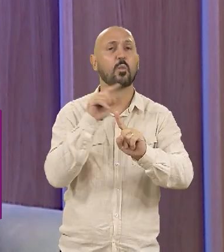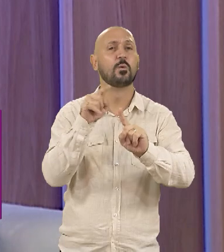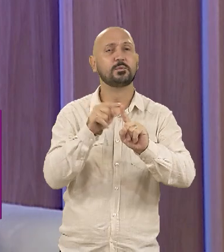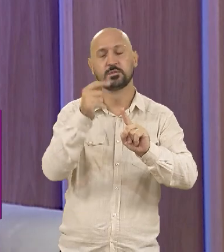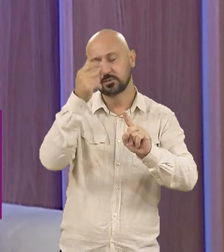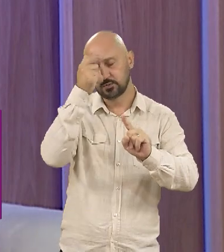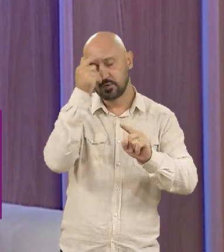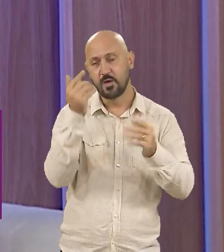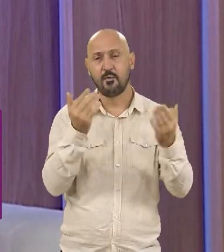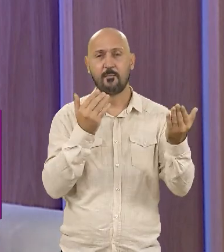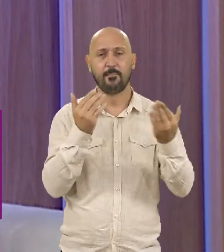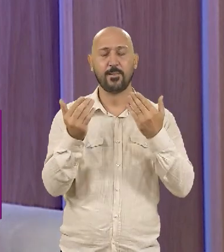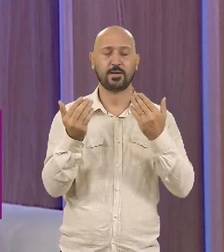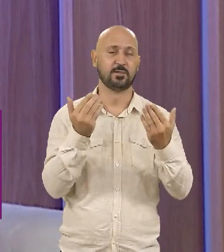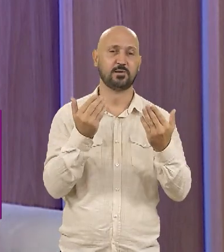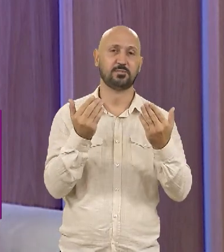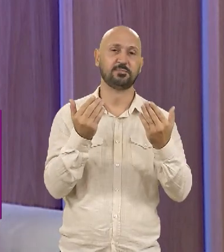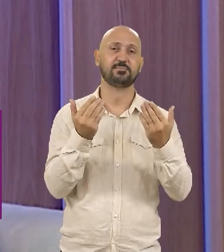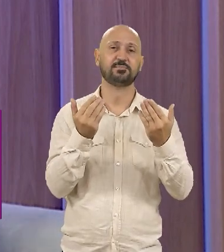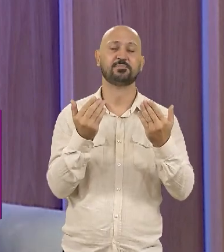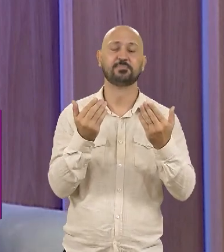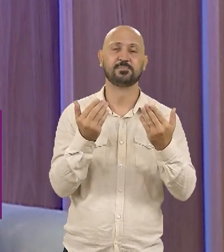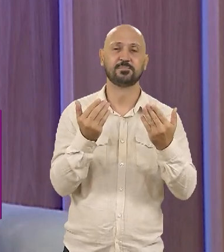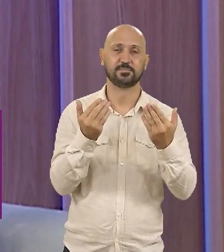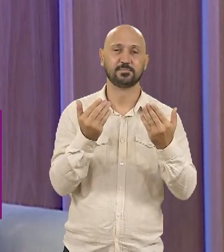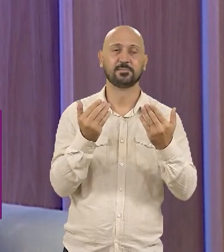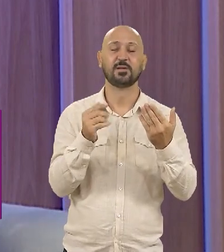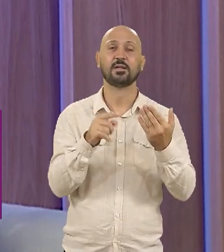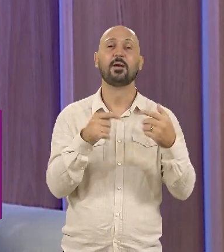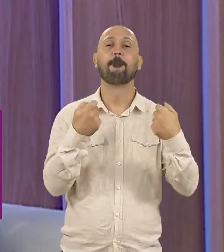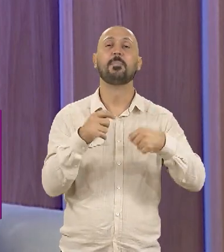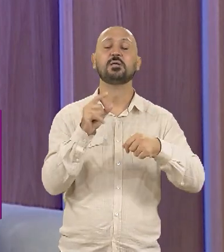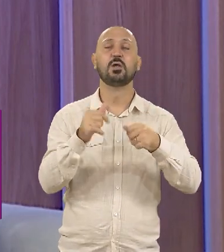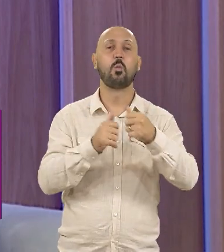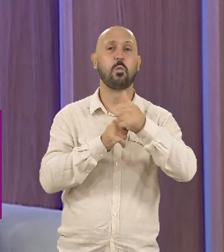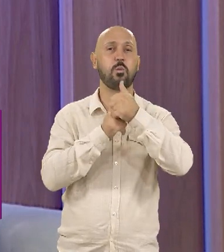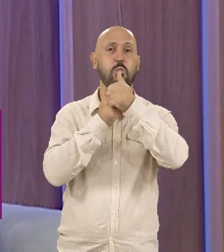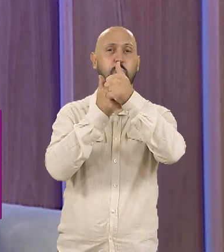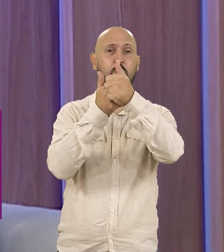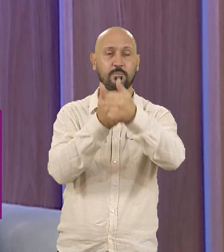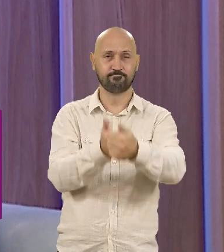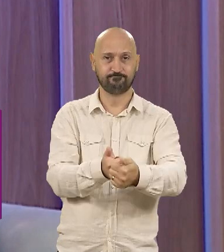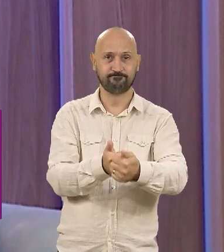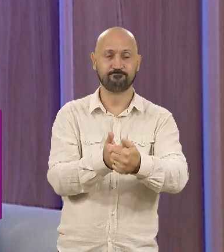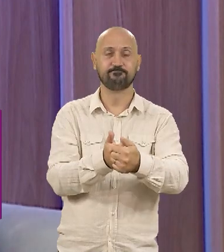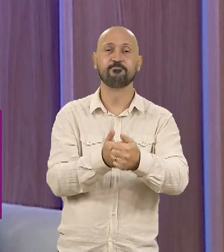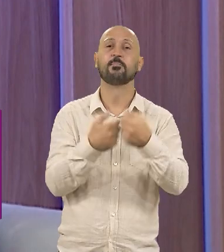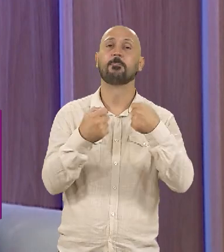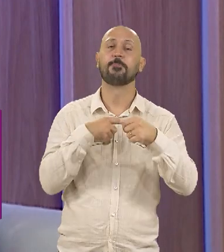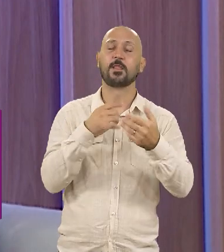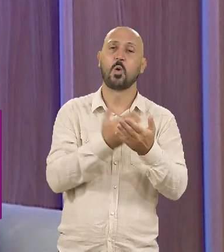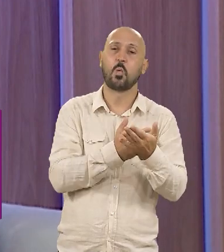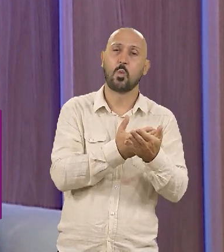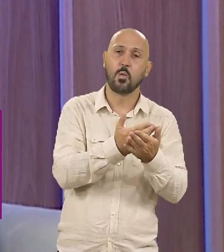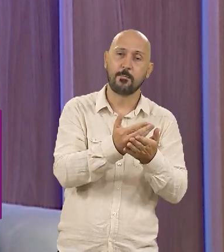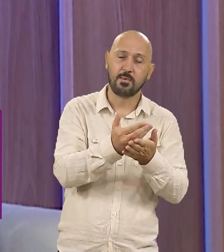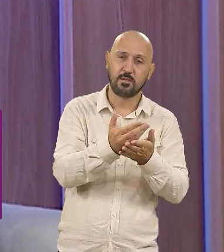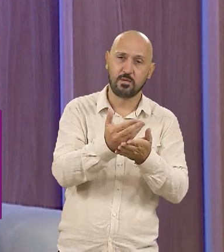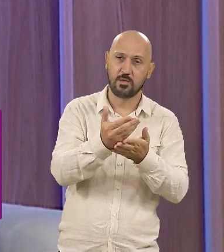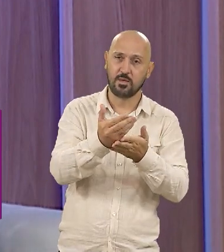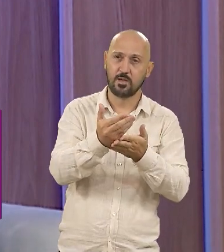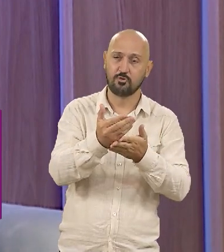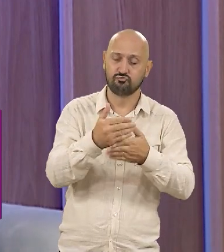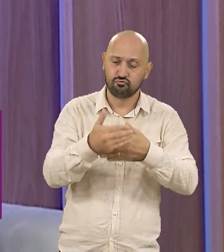pontual, ele precisa ter um acompanhamento, porque ele precisa ter começo, meio e fim, né? Senão eu vou fazer a inserção